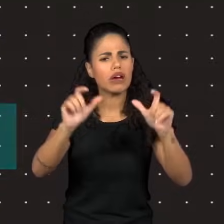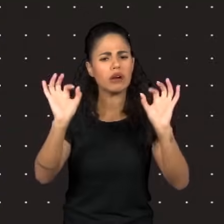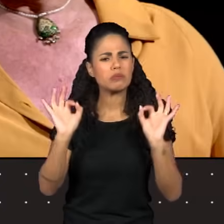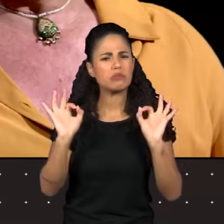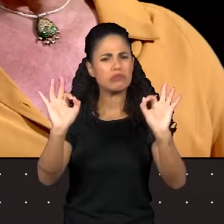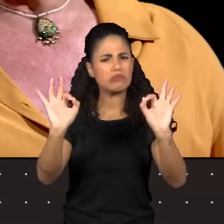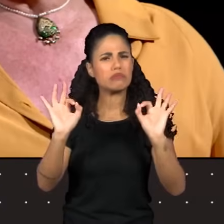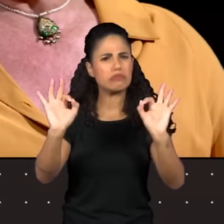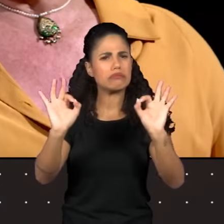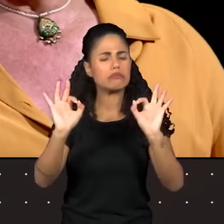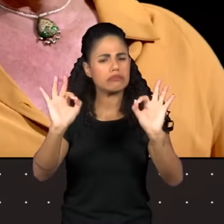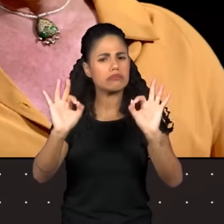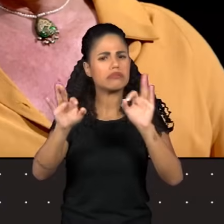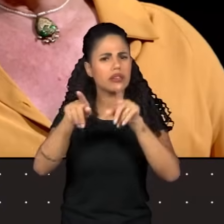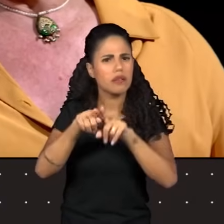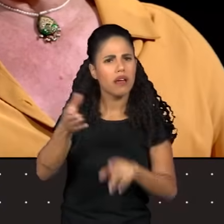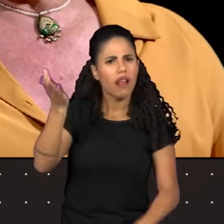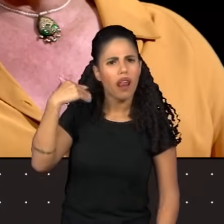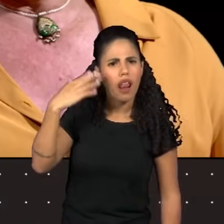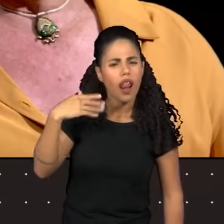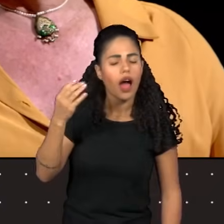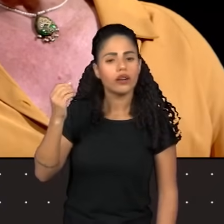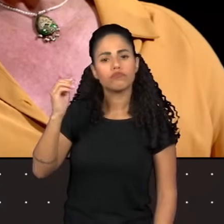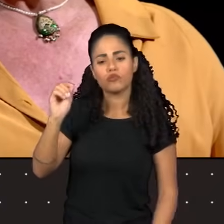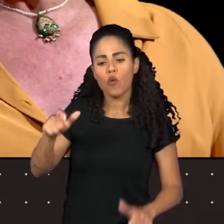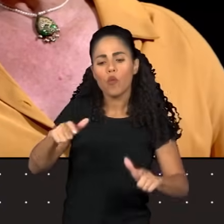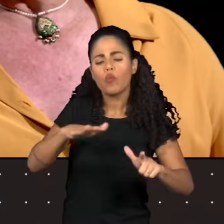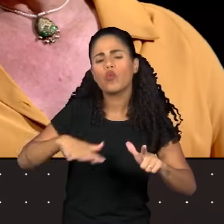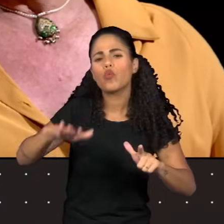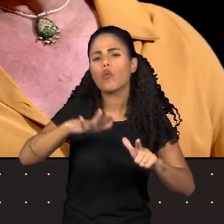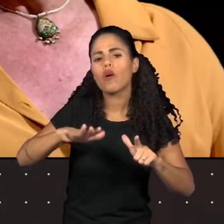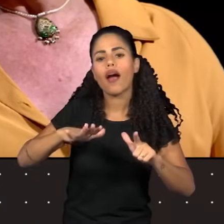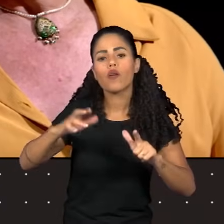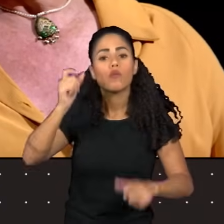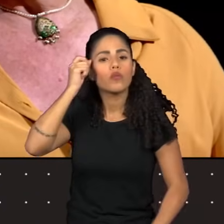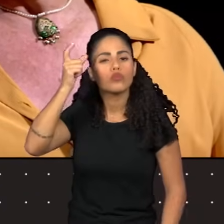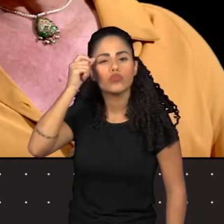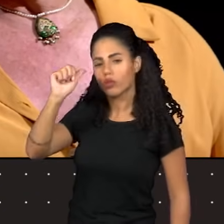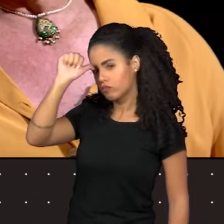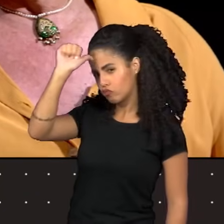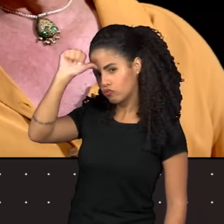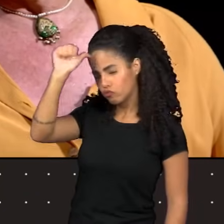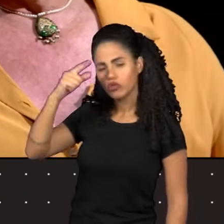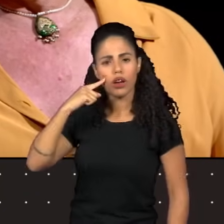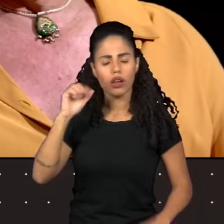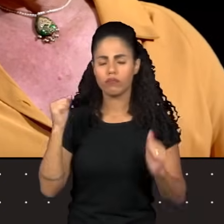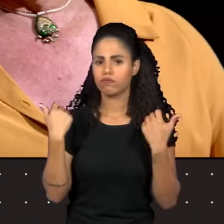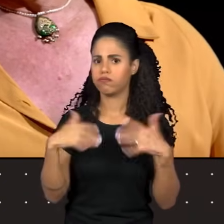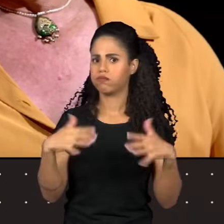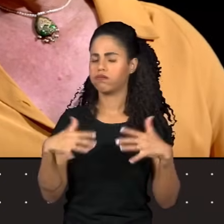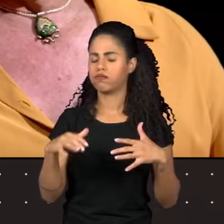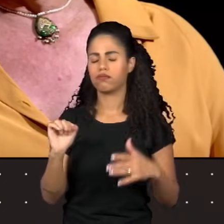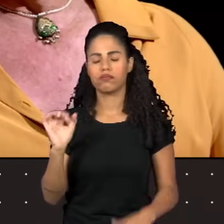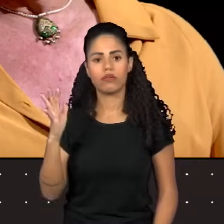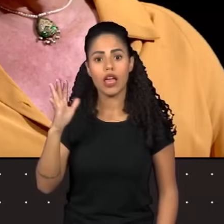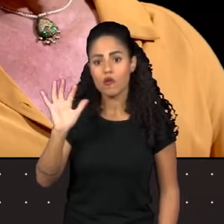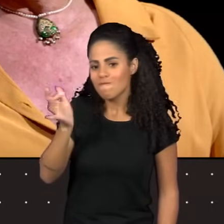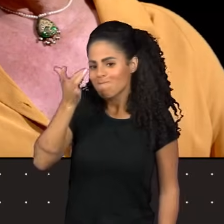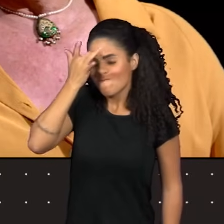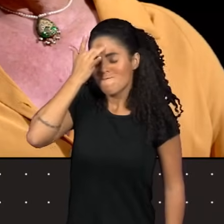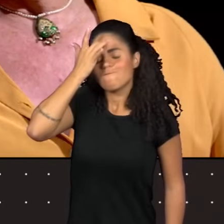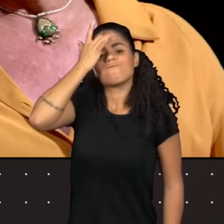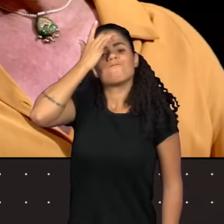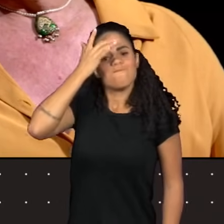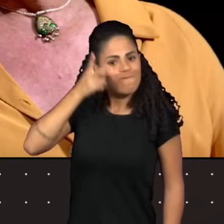chamava-se Espaço Govinda, que era atrás de um restaurante indiano. Era um espetáculo muito especial. Eu nunca mais tirei a imagem da Selma Egrey da